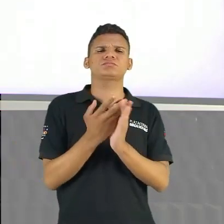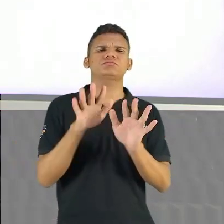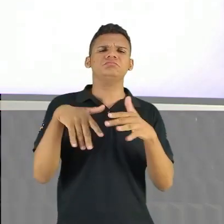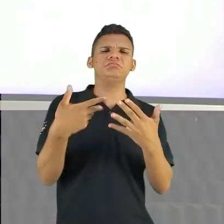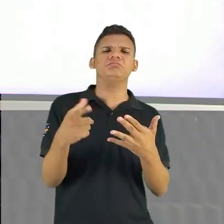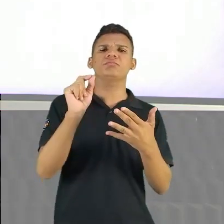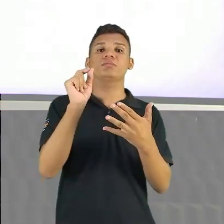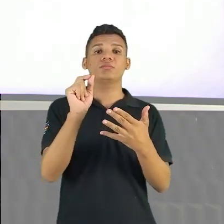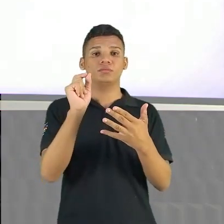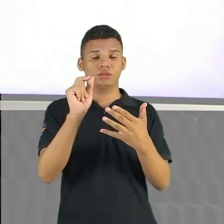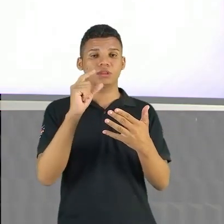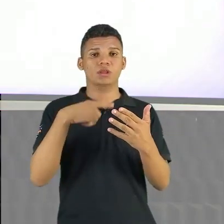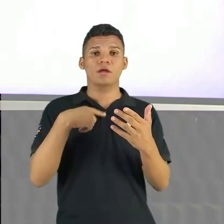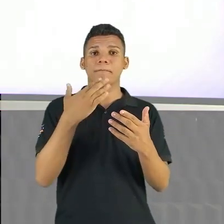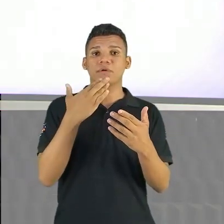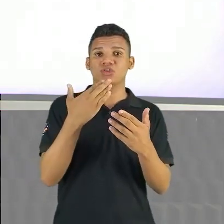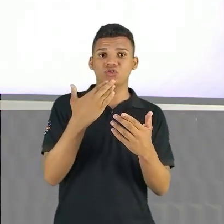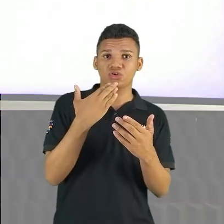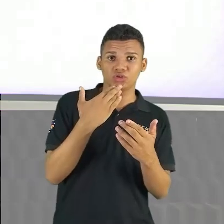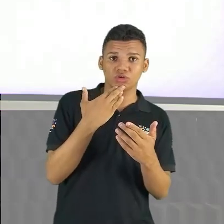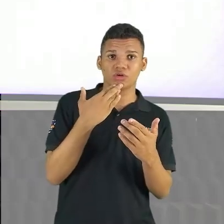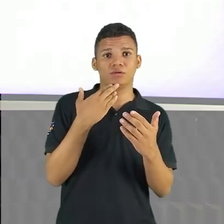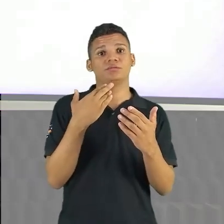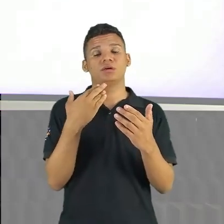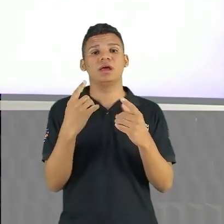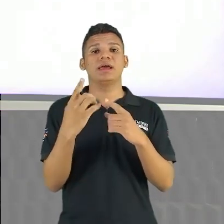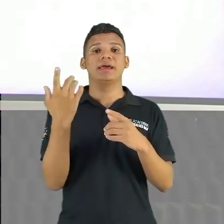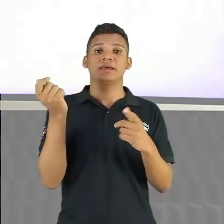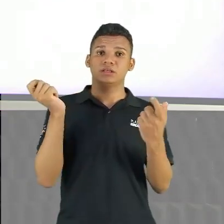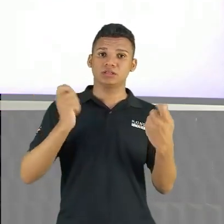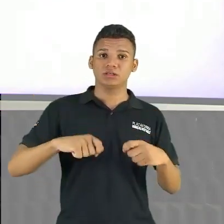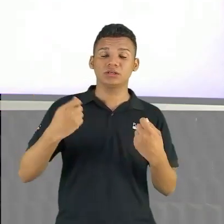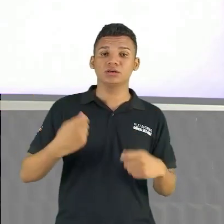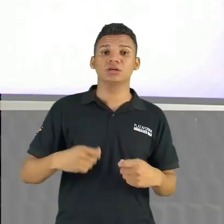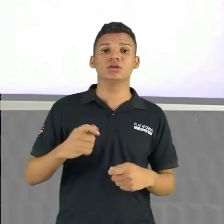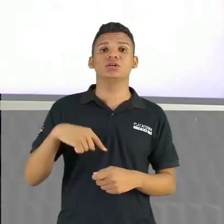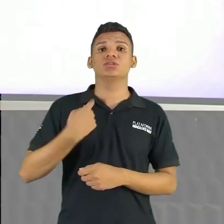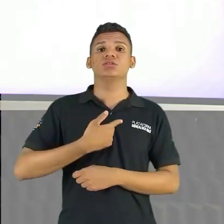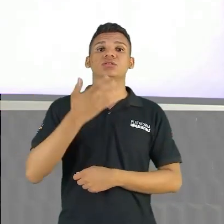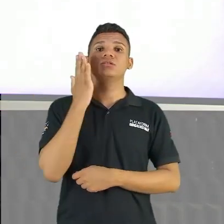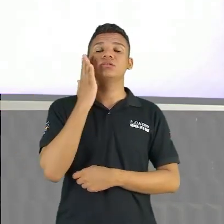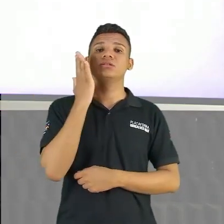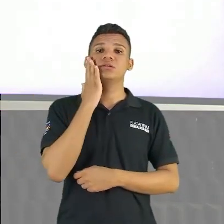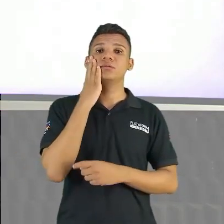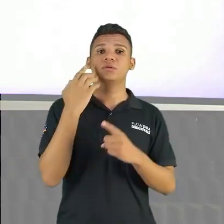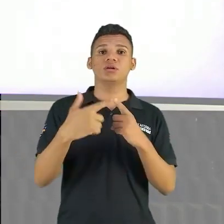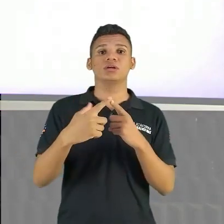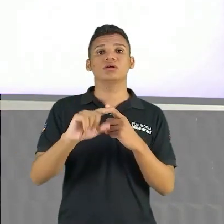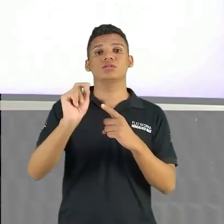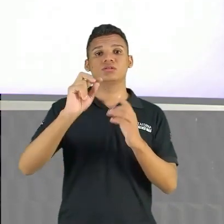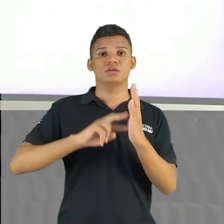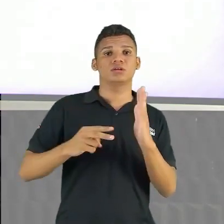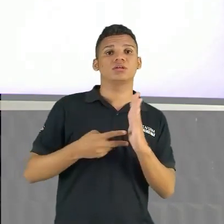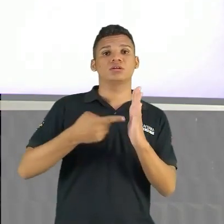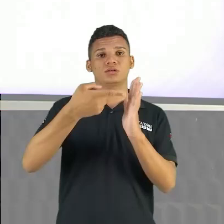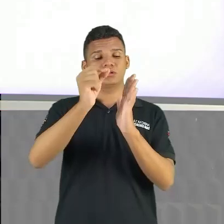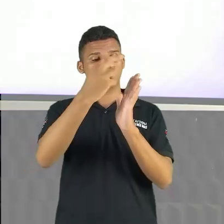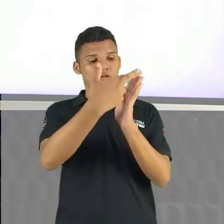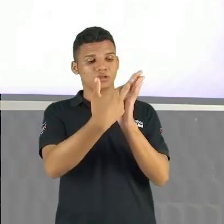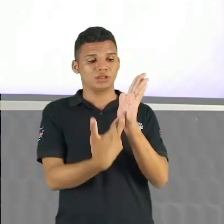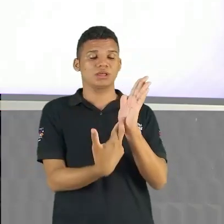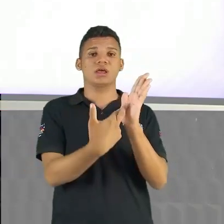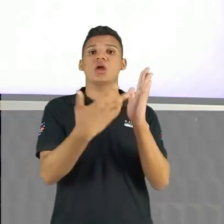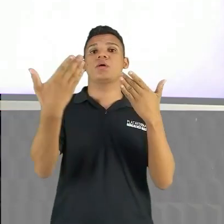são os critérios exigidos por essa banca é necessário que a gente entenda que a redação é uma